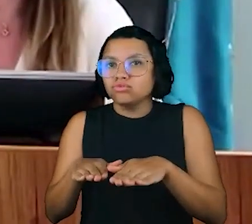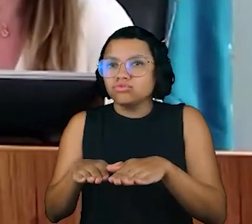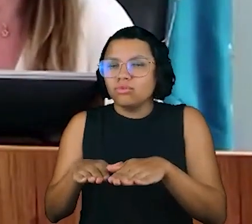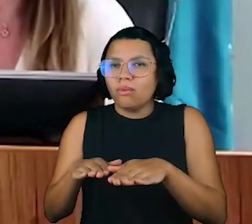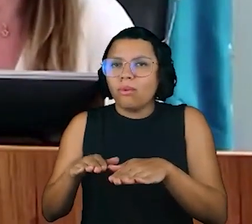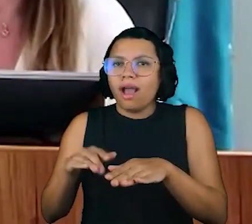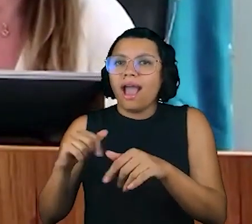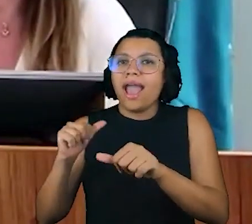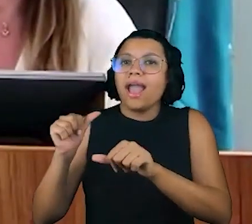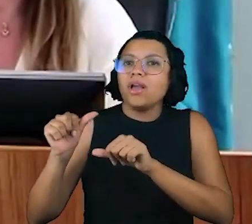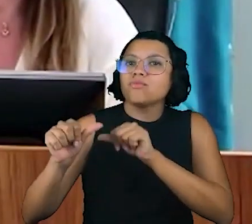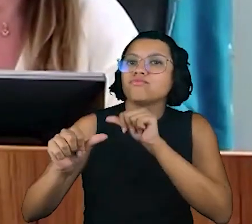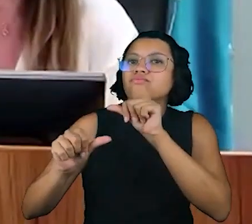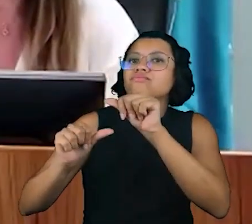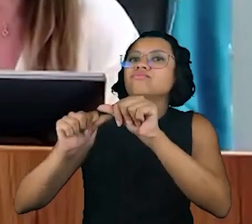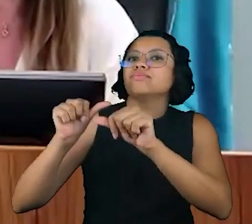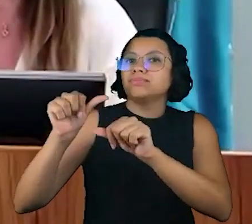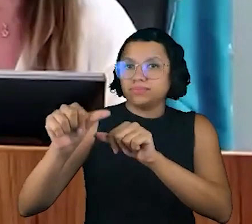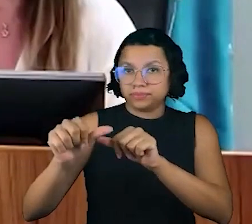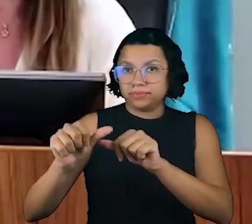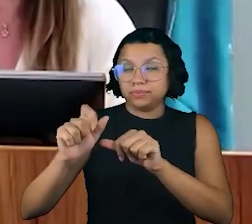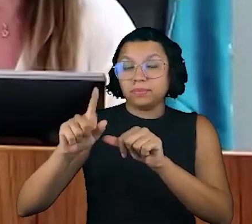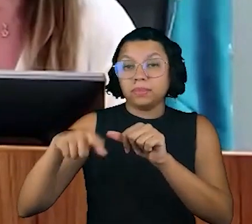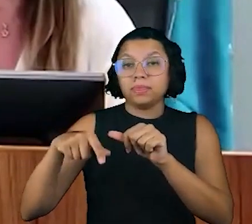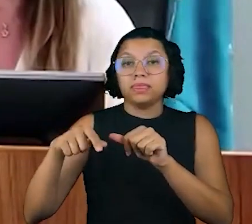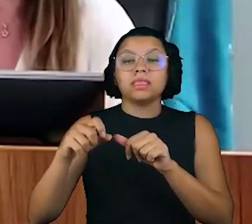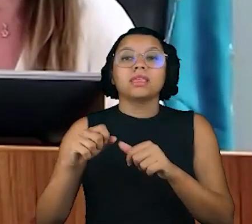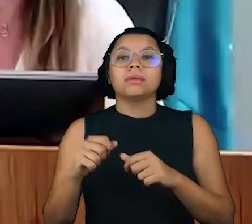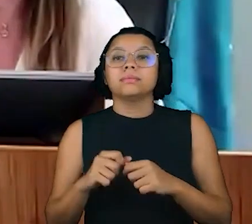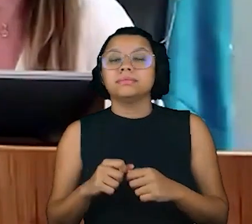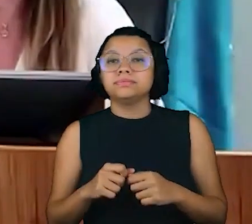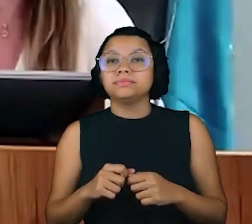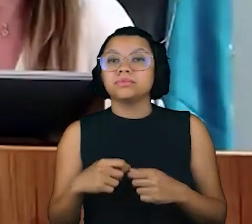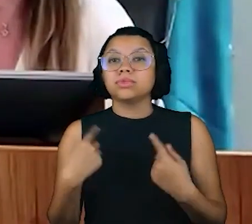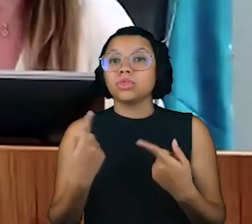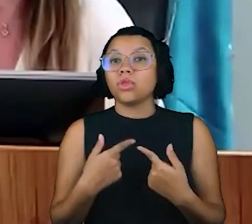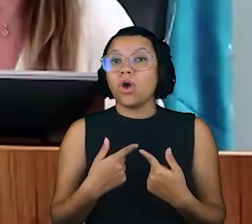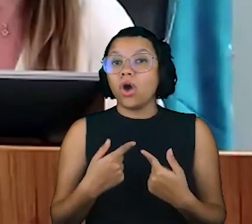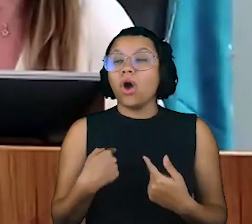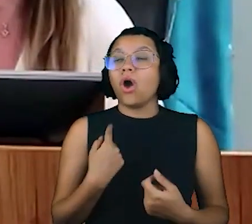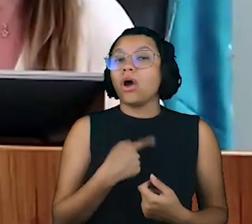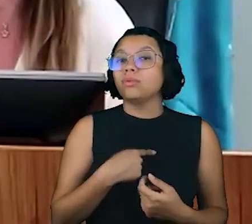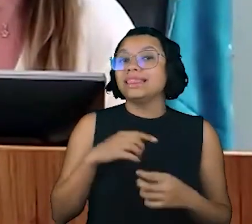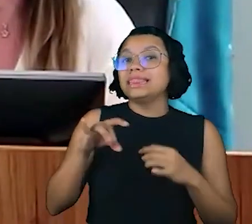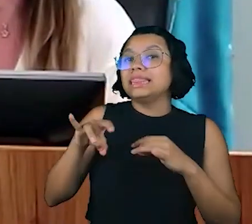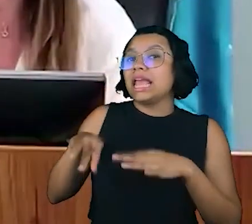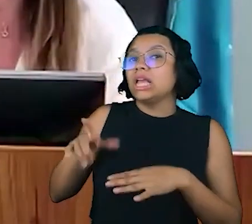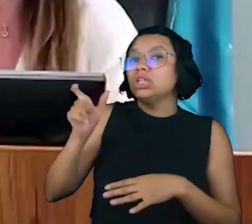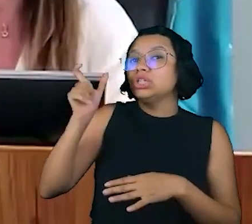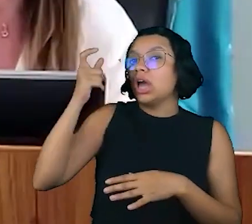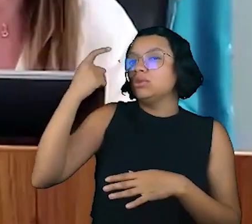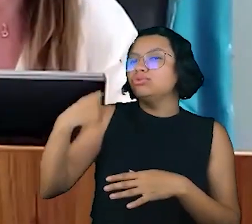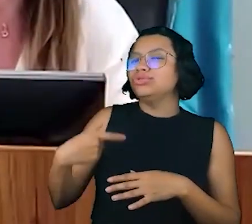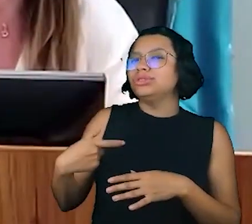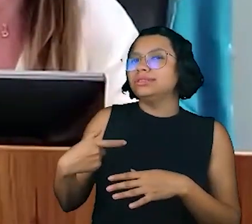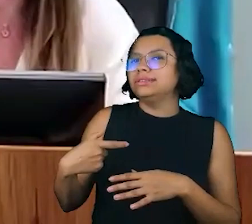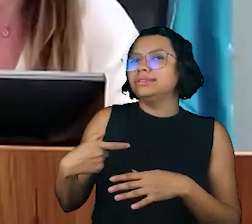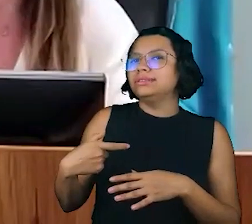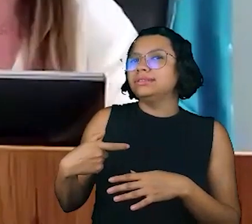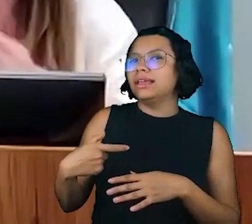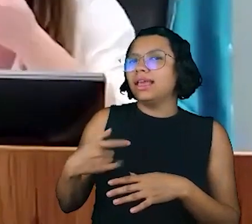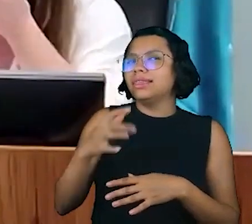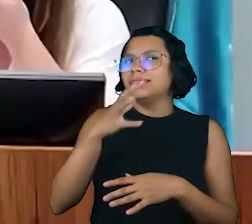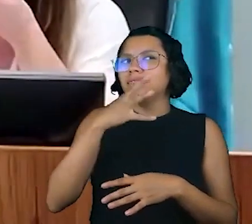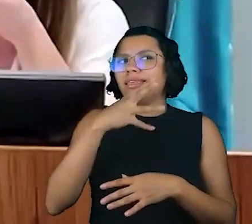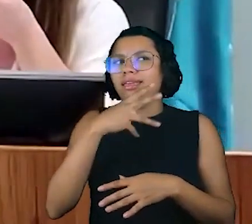evolucionário, é uma evolução. Nós estamos deixando de ser burocratas de